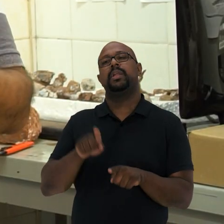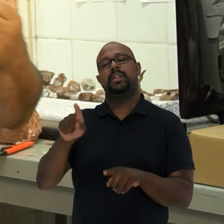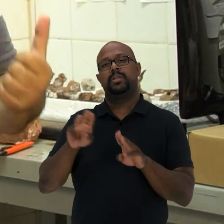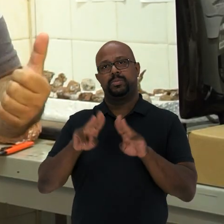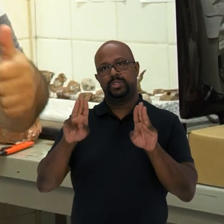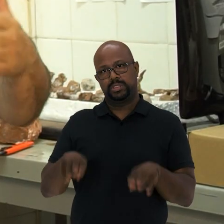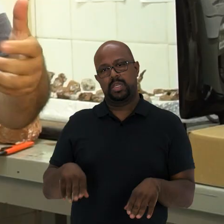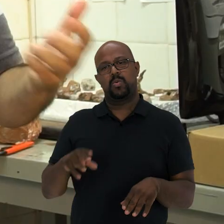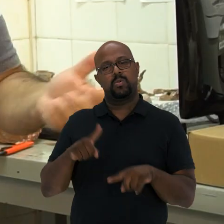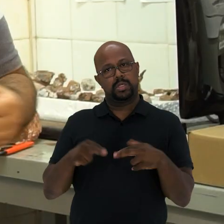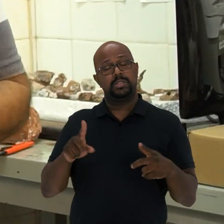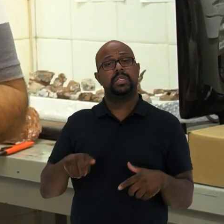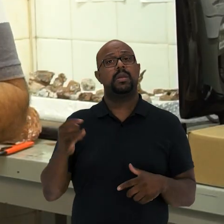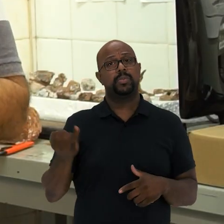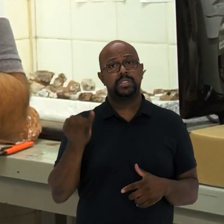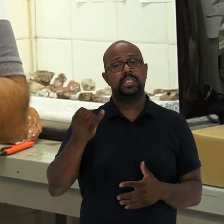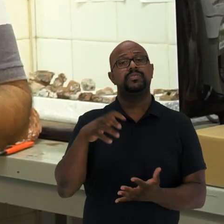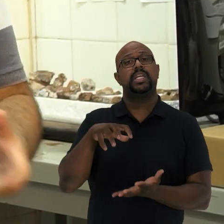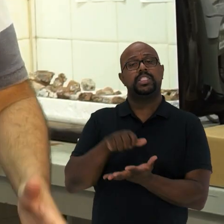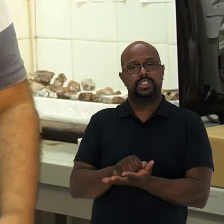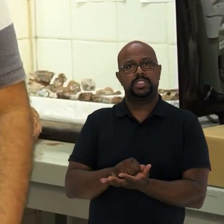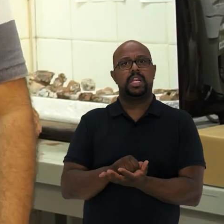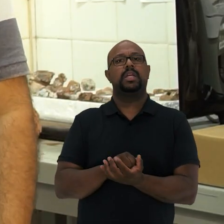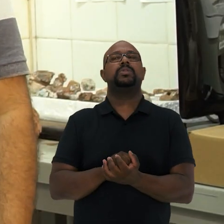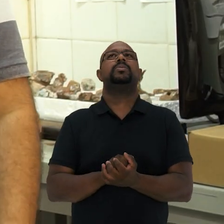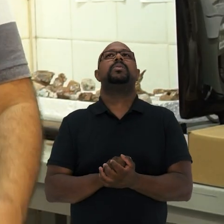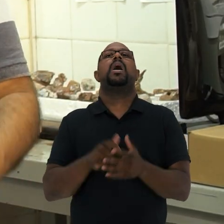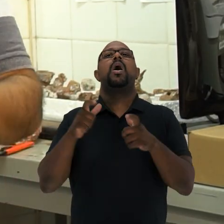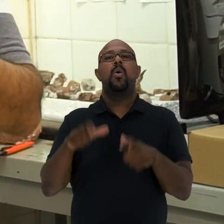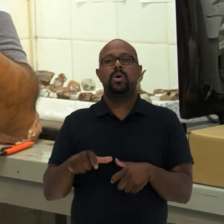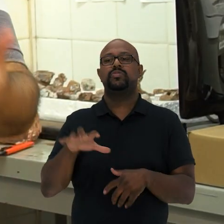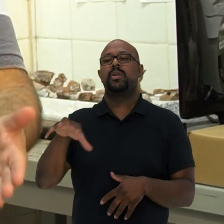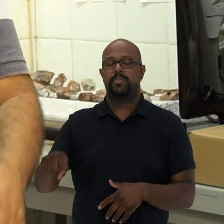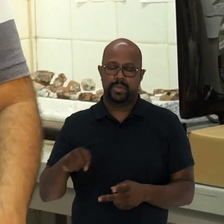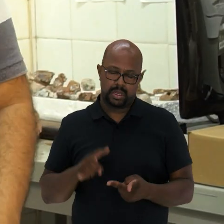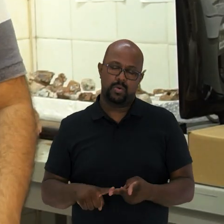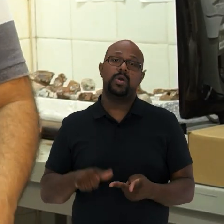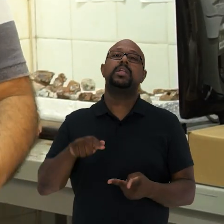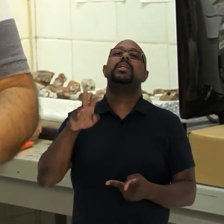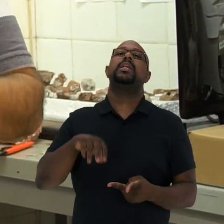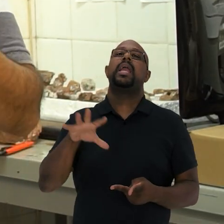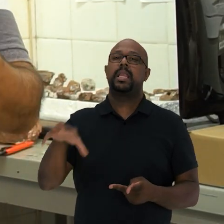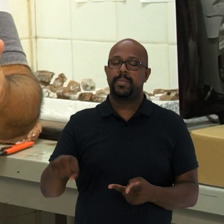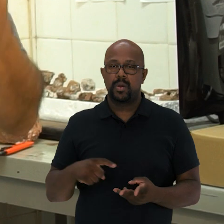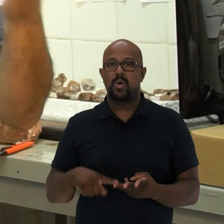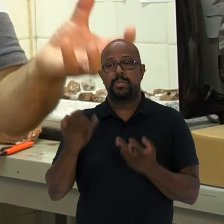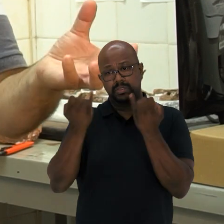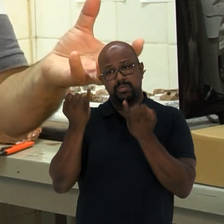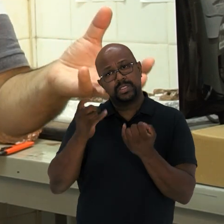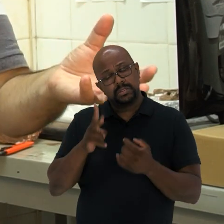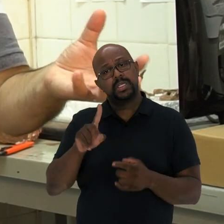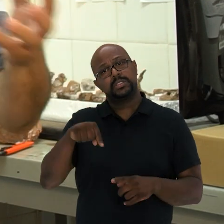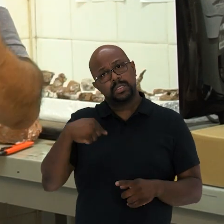Também lá no museu ou na coleção, é importante que fique registrado, né, onde que foi coletado, quem que coletou, para que